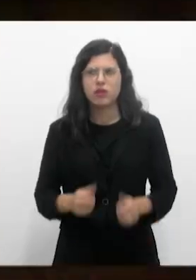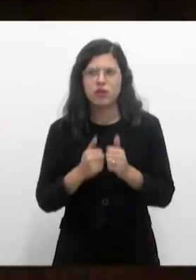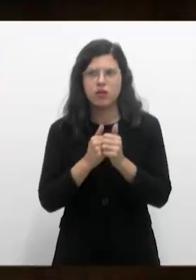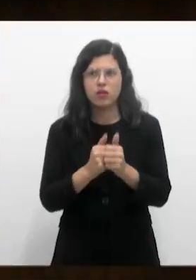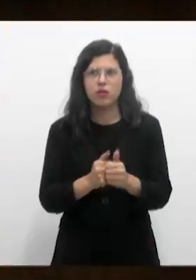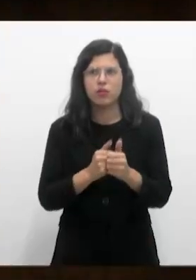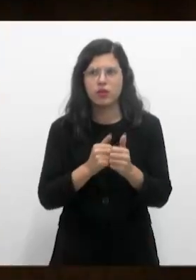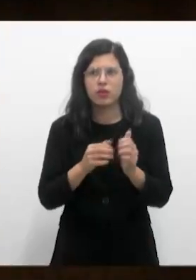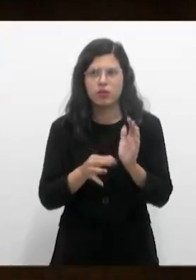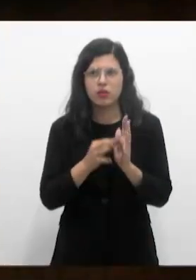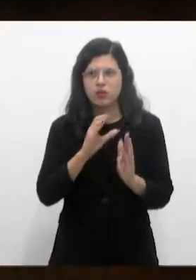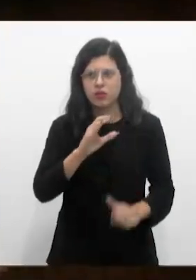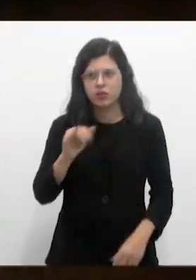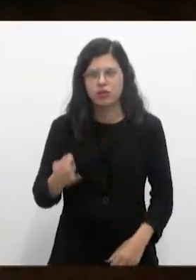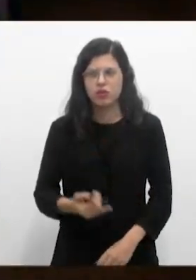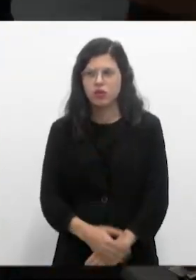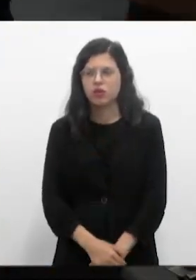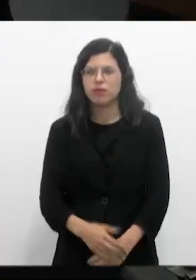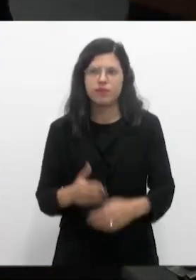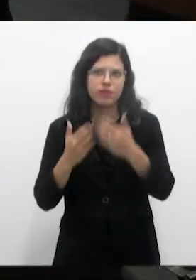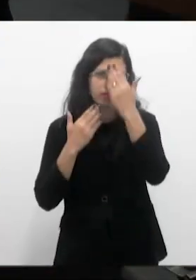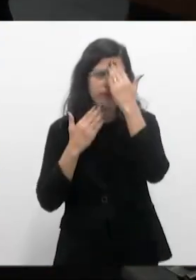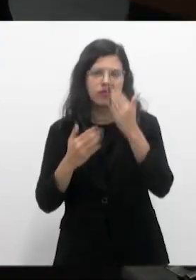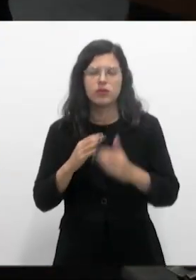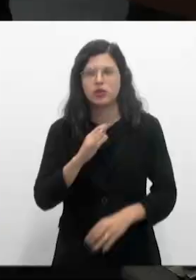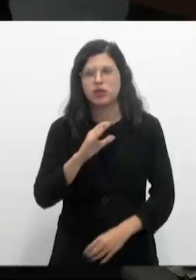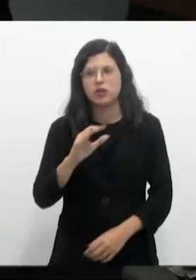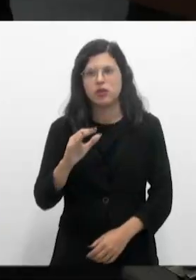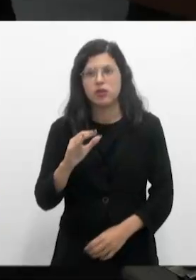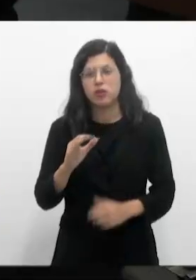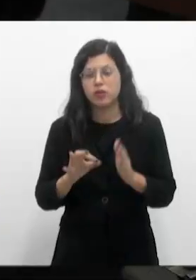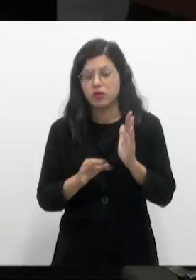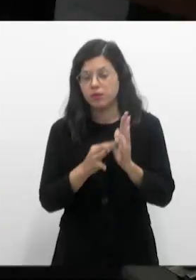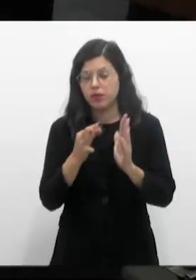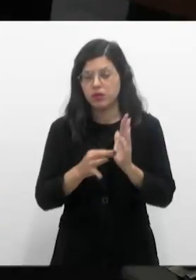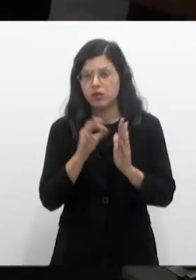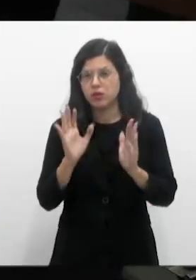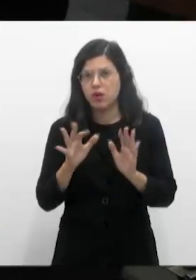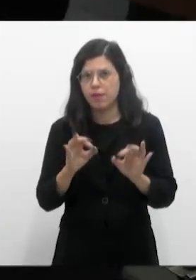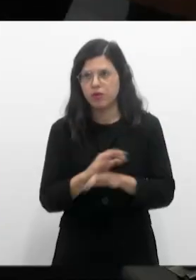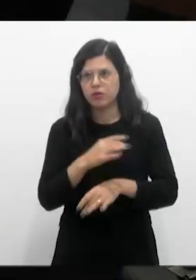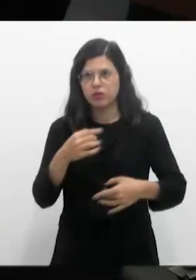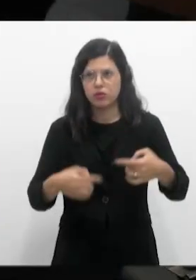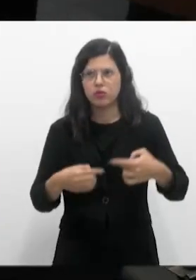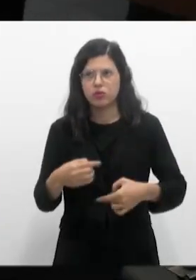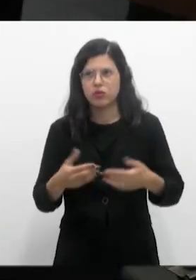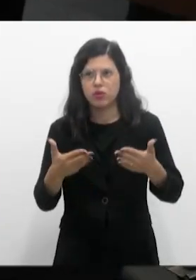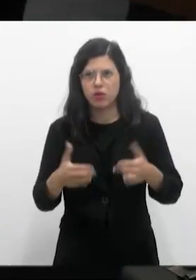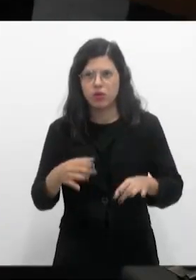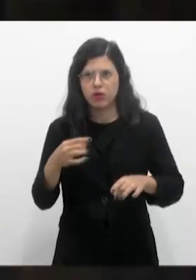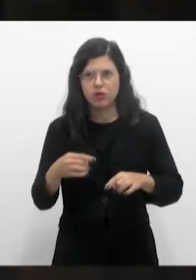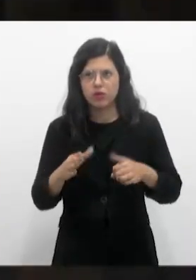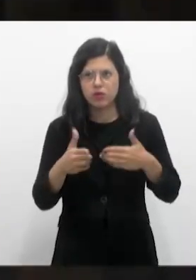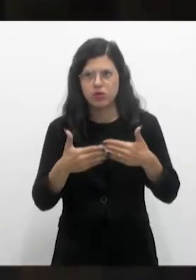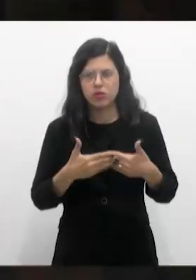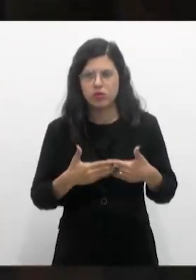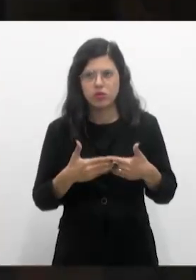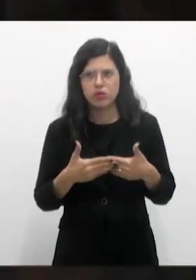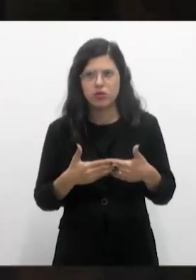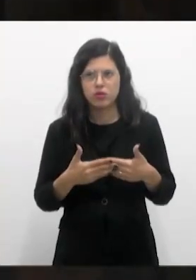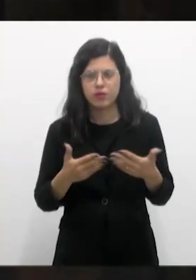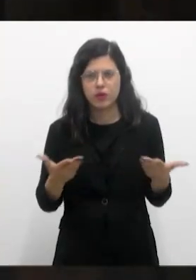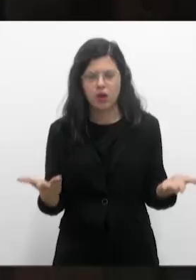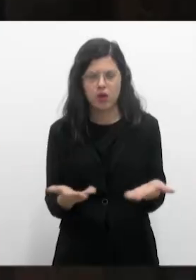Acompanho o parecer. Obrigado. Com os pareceres emitidos, em discussão. Não havendo quem queira